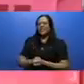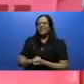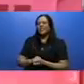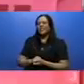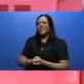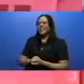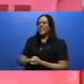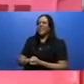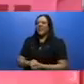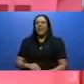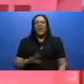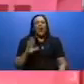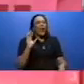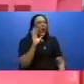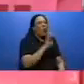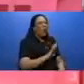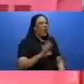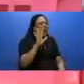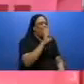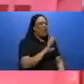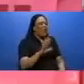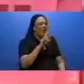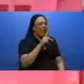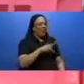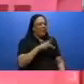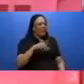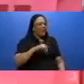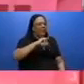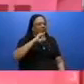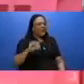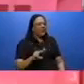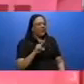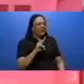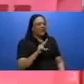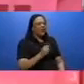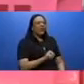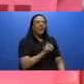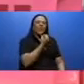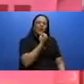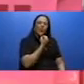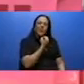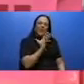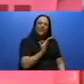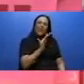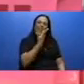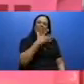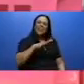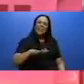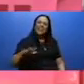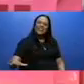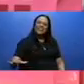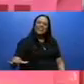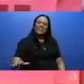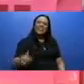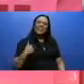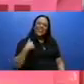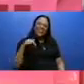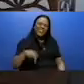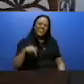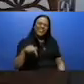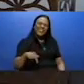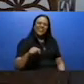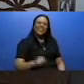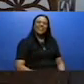Oi, professora Ju! Tudo bem, criançada? Olha. Eu estou aqui sim, tia Ju. Muito